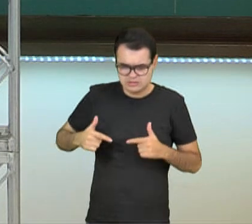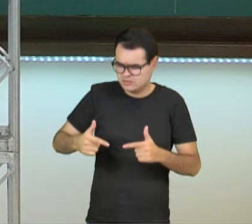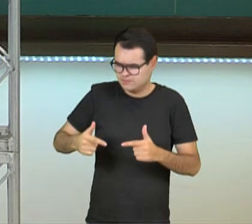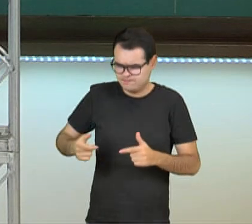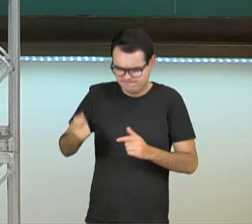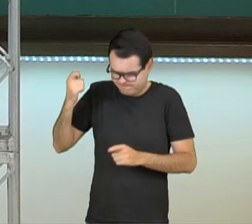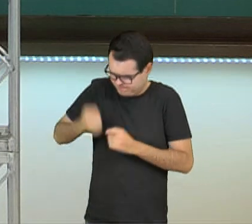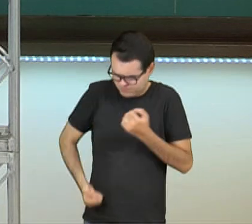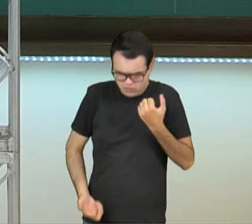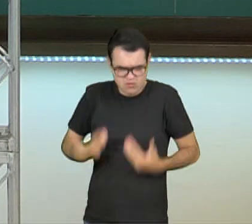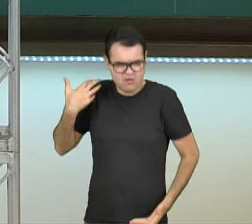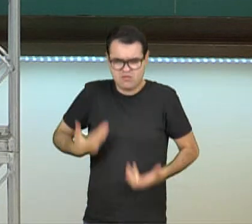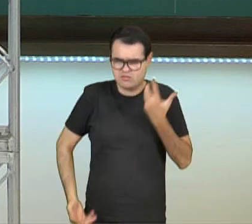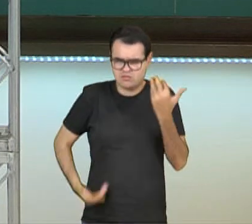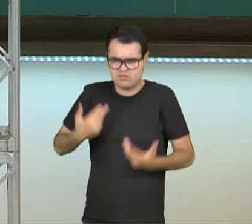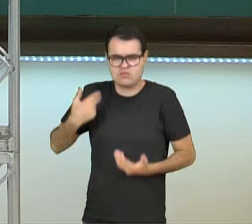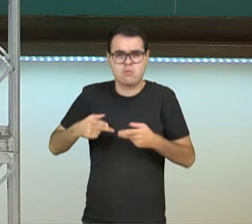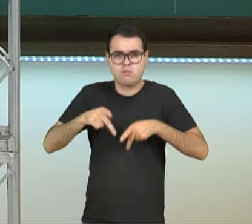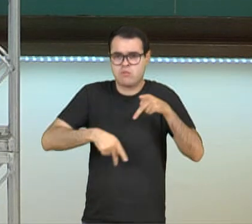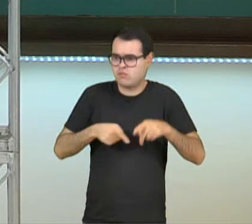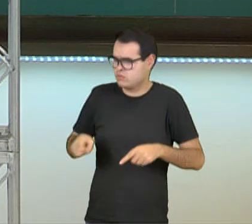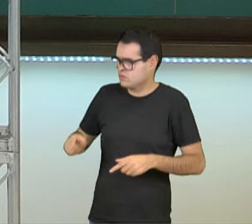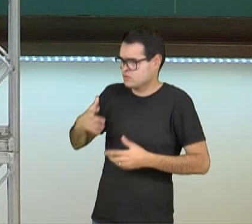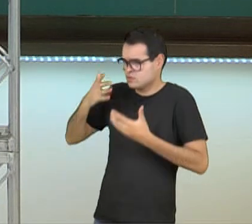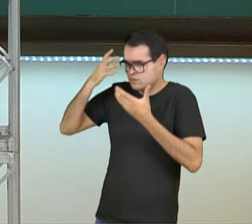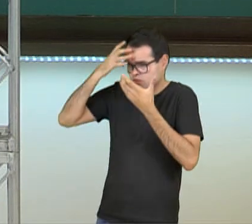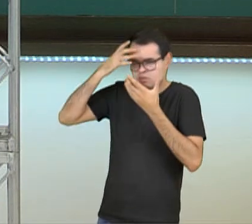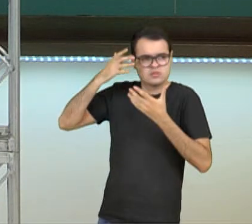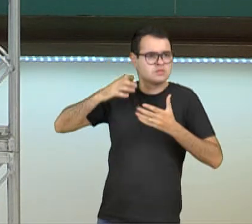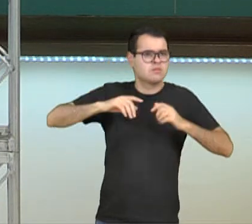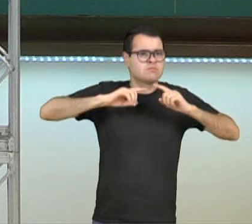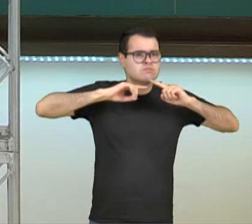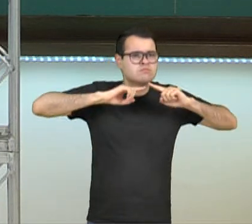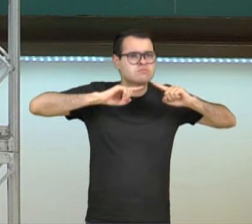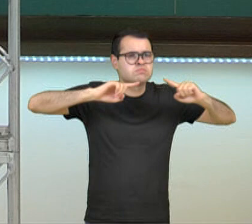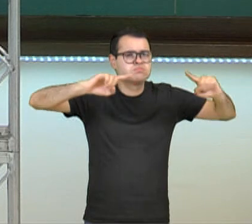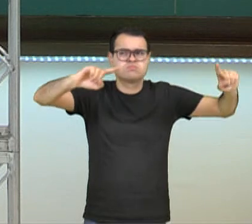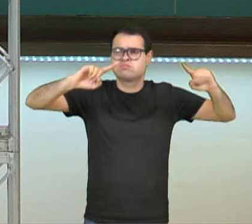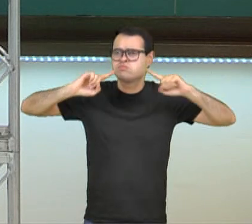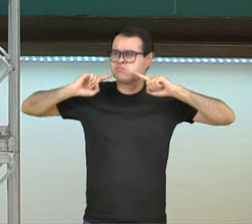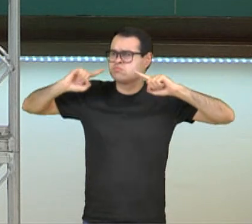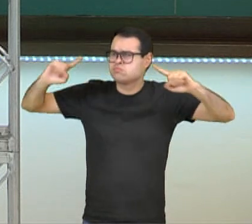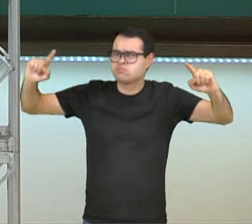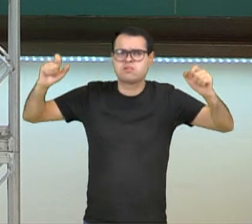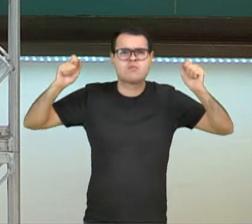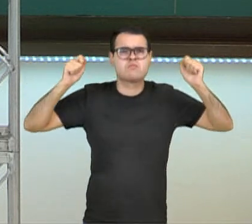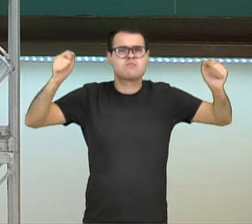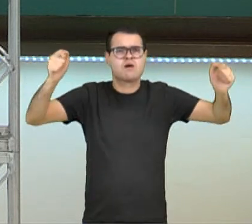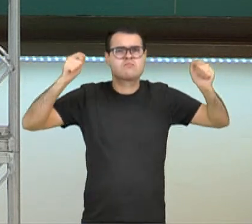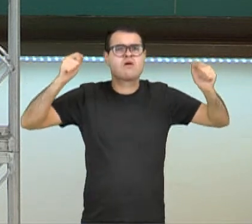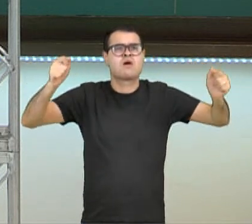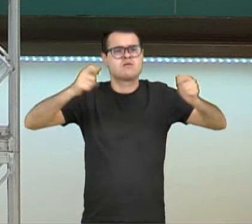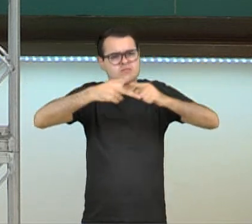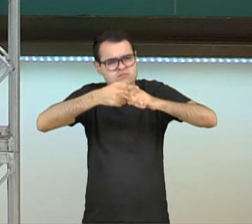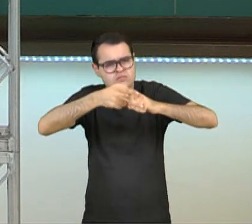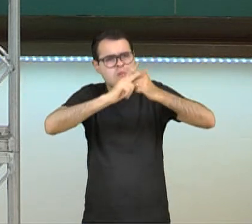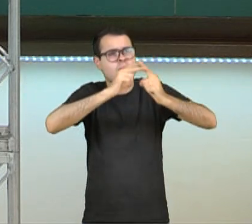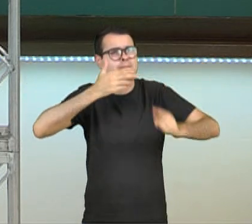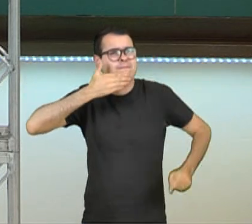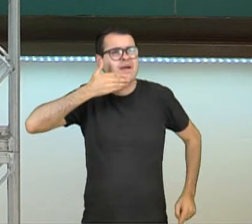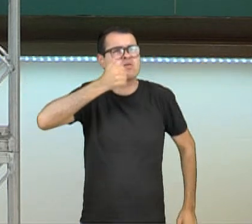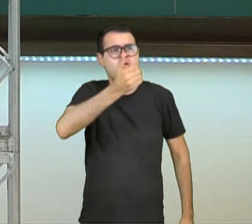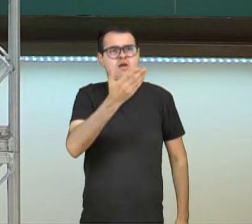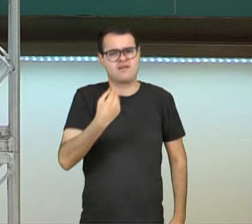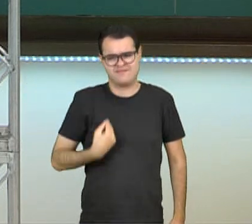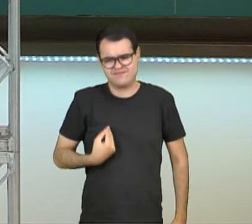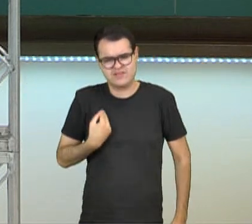seu próprio corpo, a população foi às ruas e começou então uma onda de protesto para tentar melhorar a